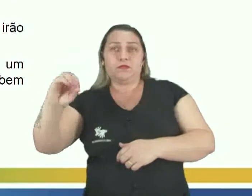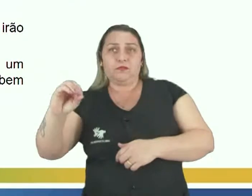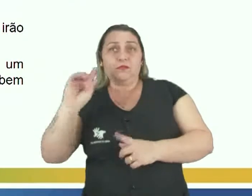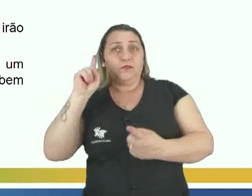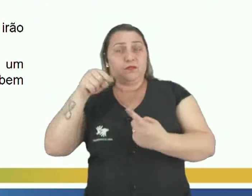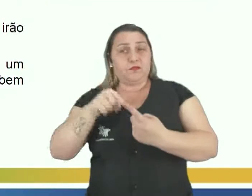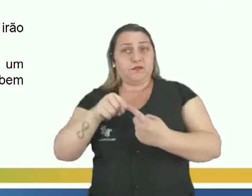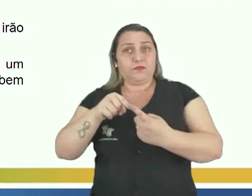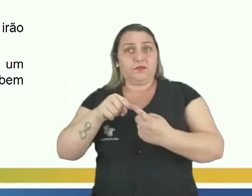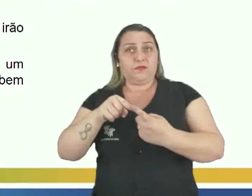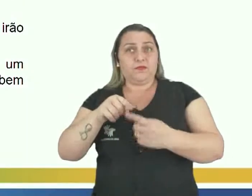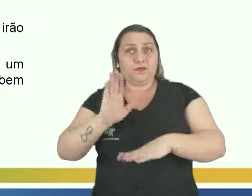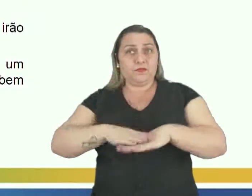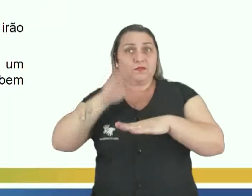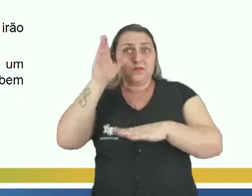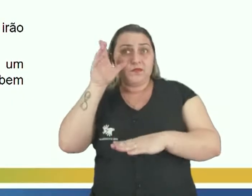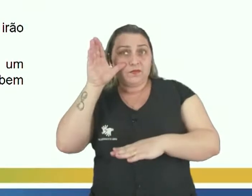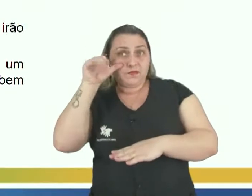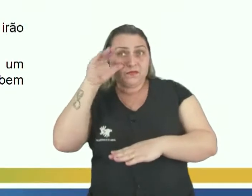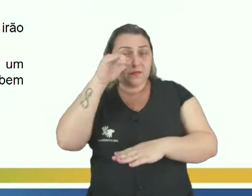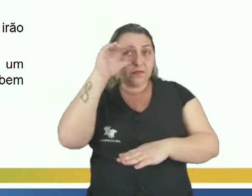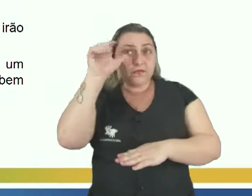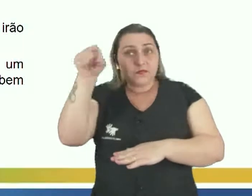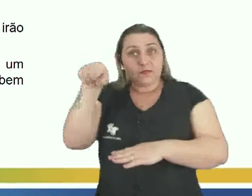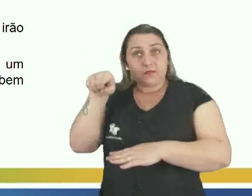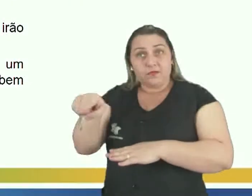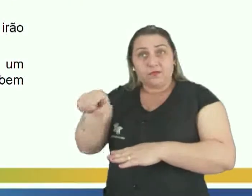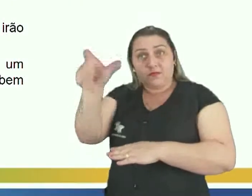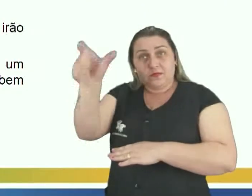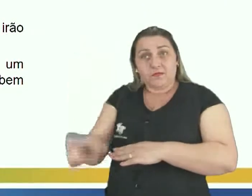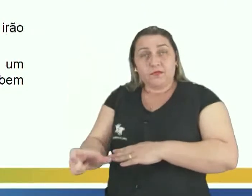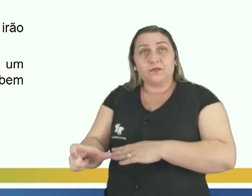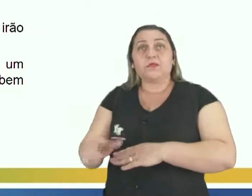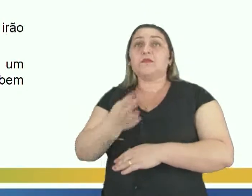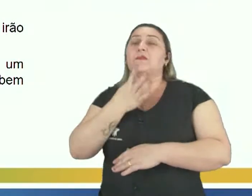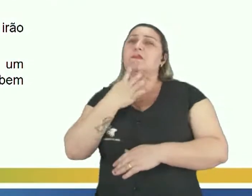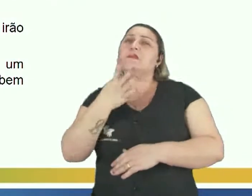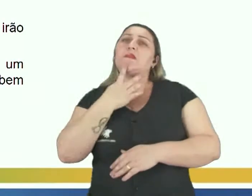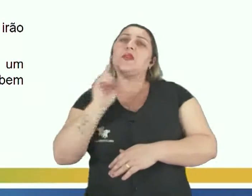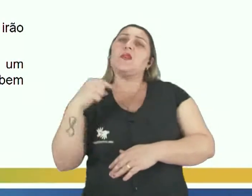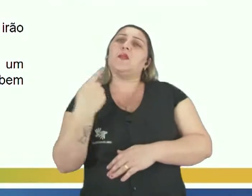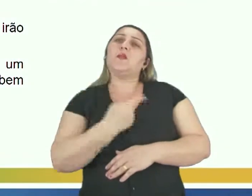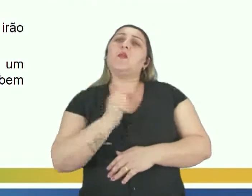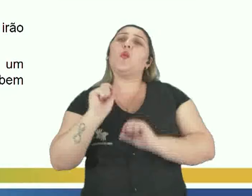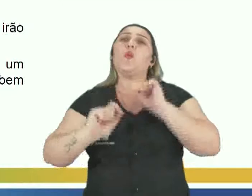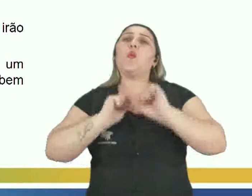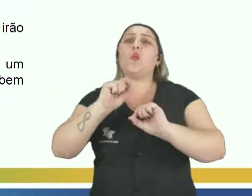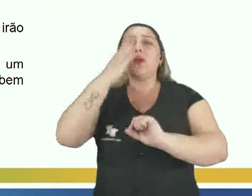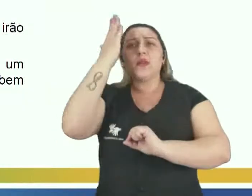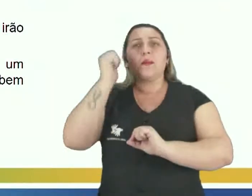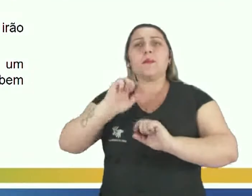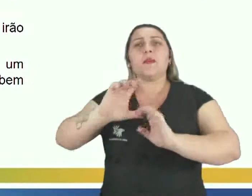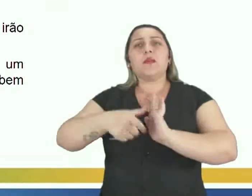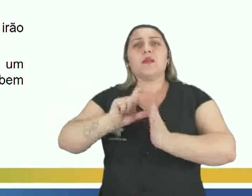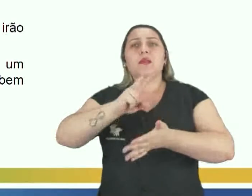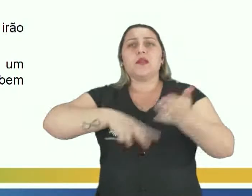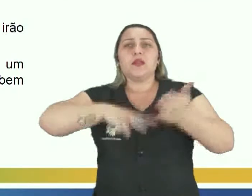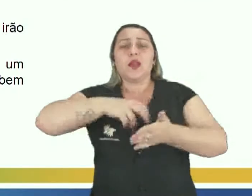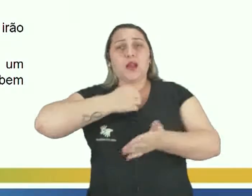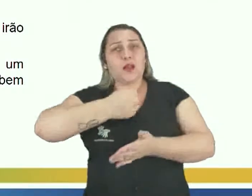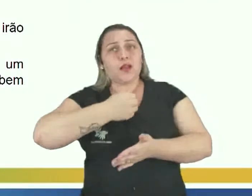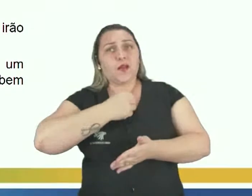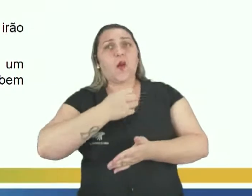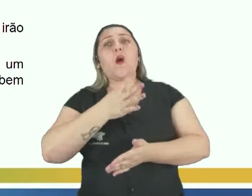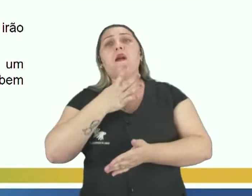aumentar a curiosidade de quem quer saber sobre o entrevistado, conhecer o que sabemos antes de lermos a entrevista, provavelmente